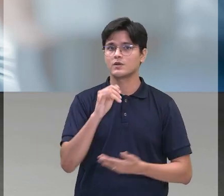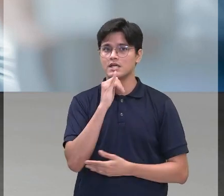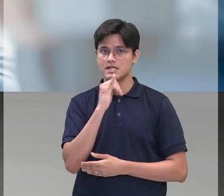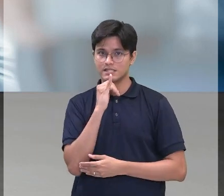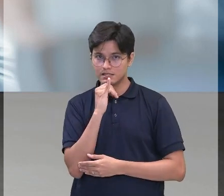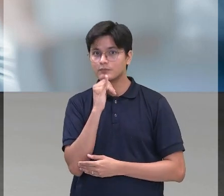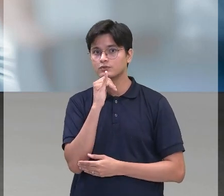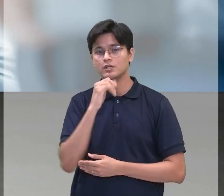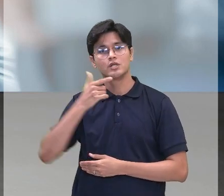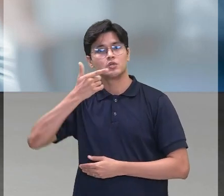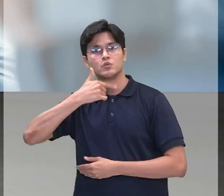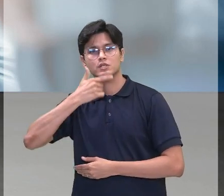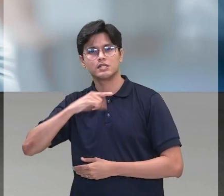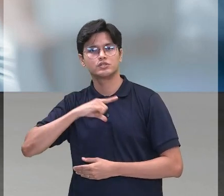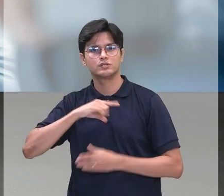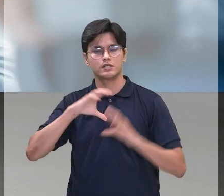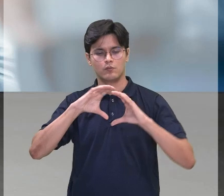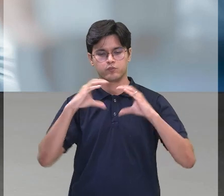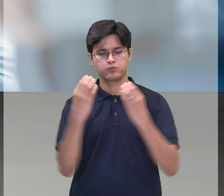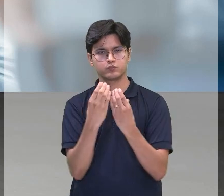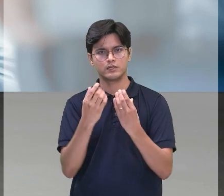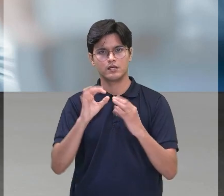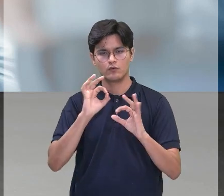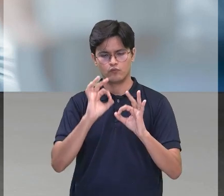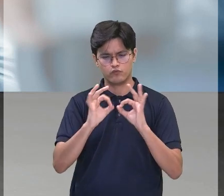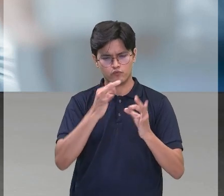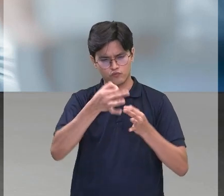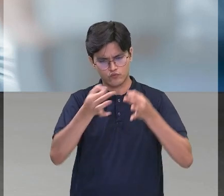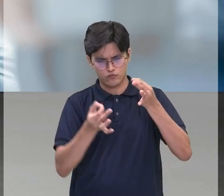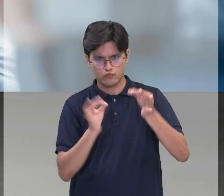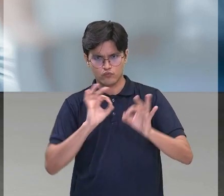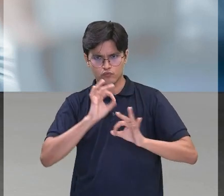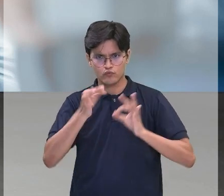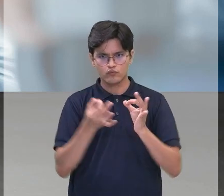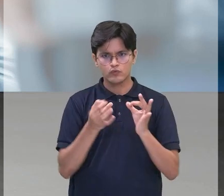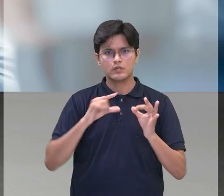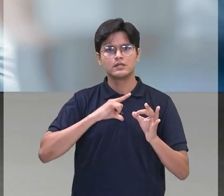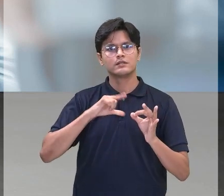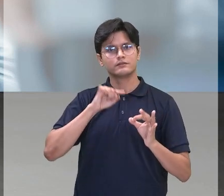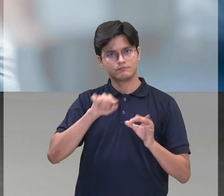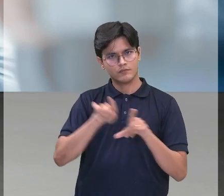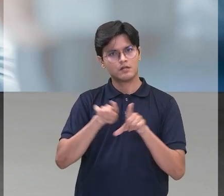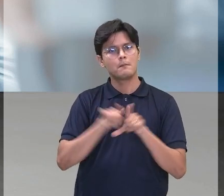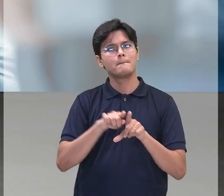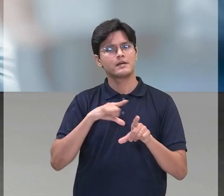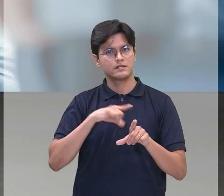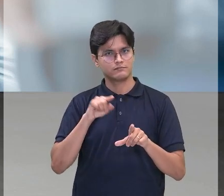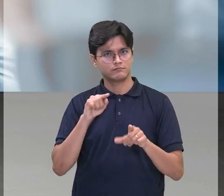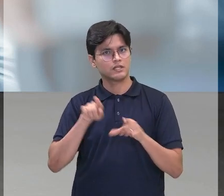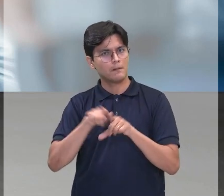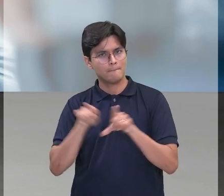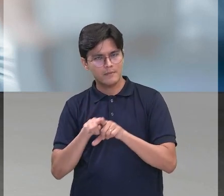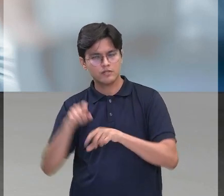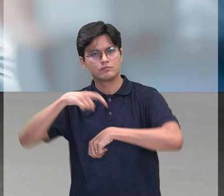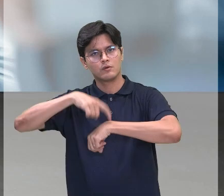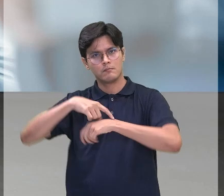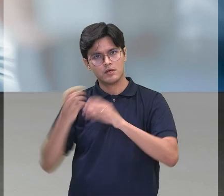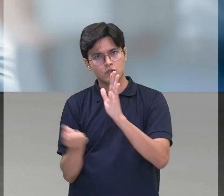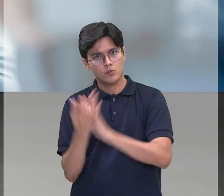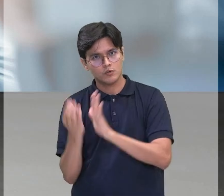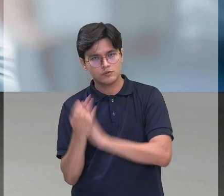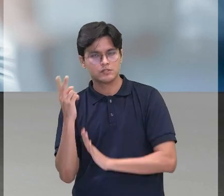exemplo, também está relacionado com o processo de fermentação, a produção do vinho também. Tá? Então existem